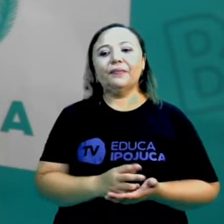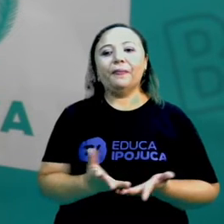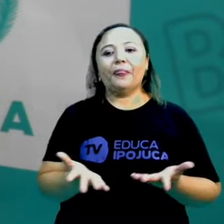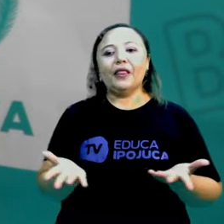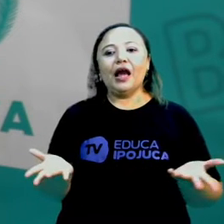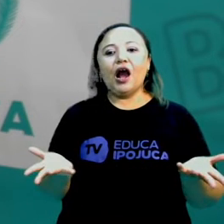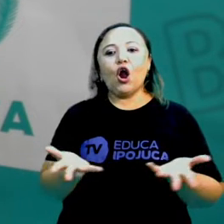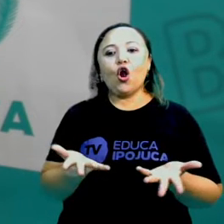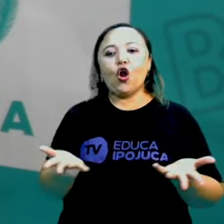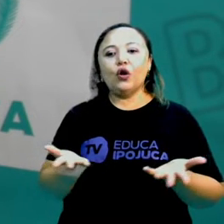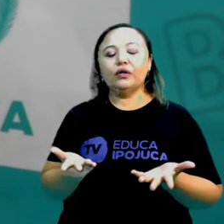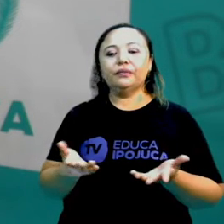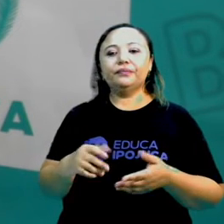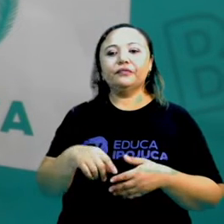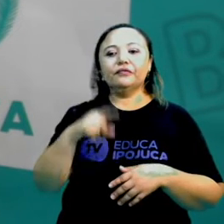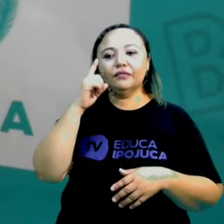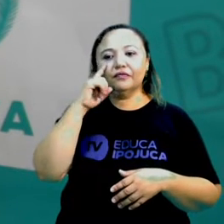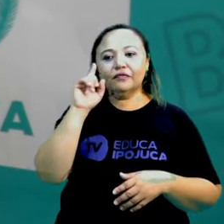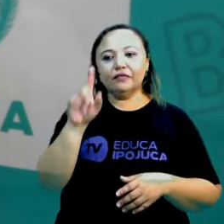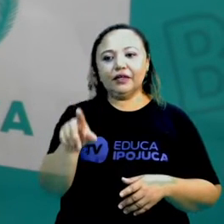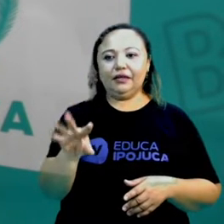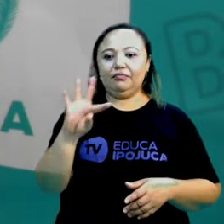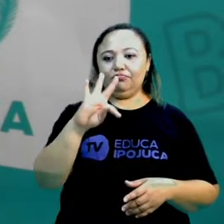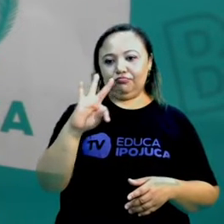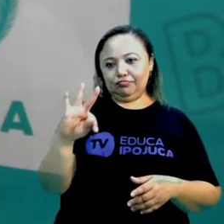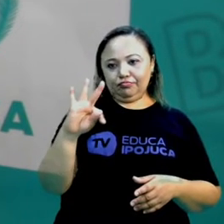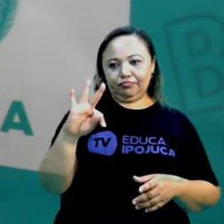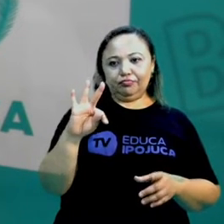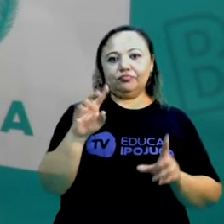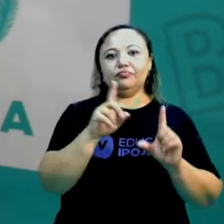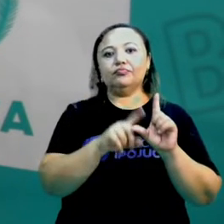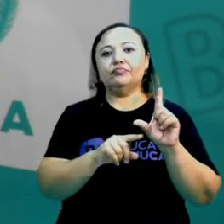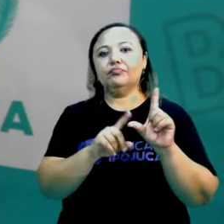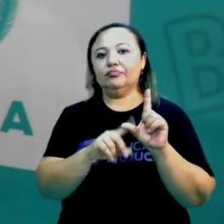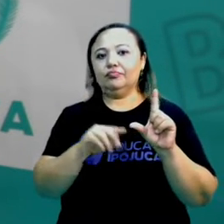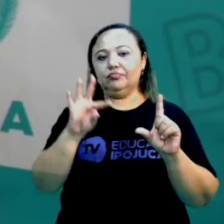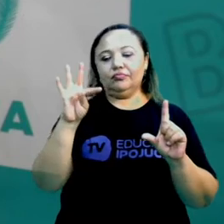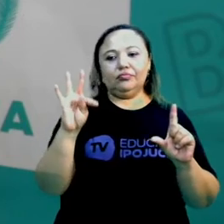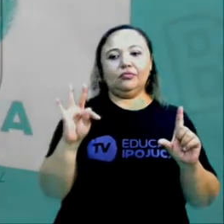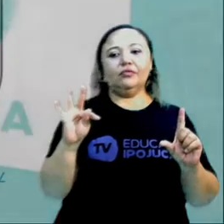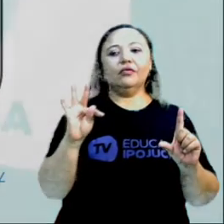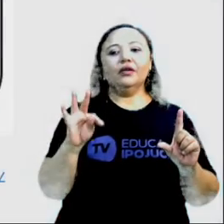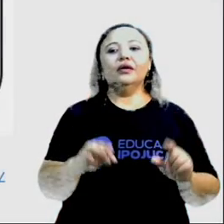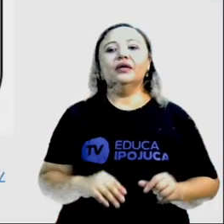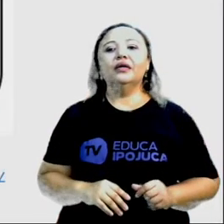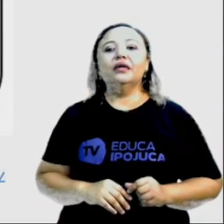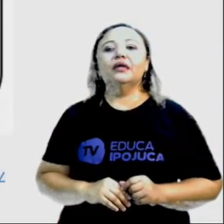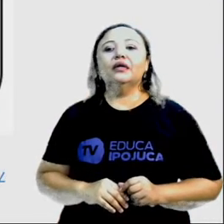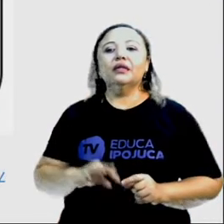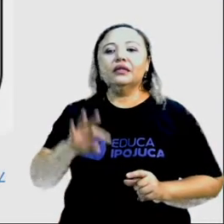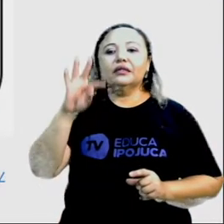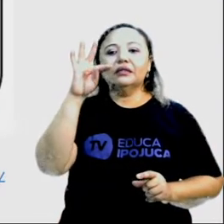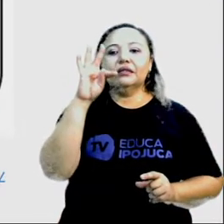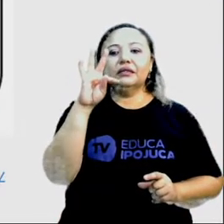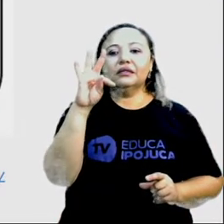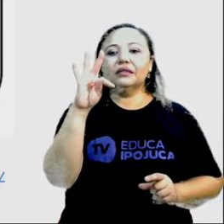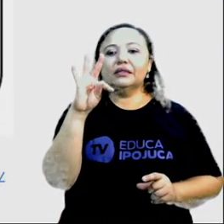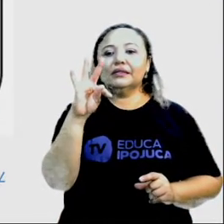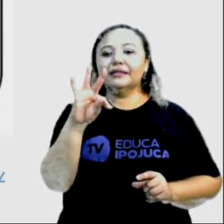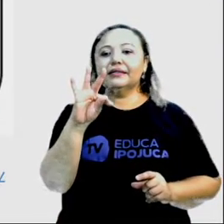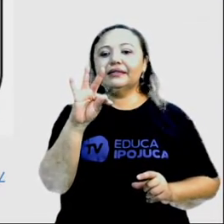E aí temos a família silábica do T, ó, mais menos intenso. T,